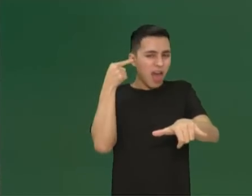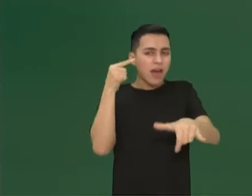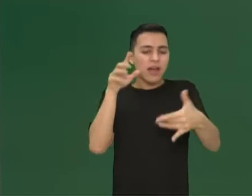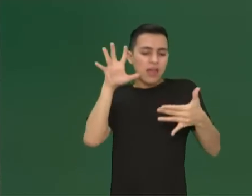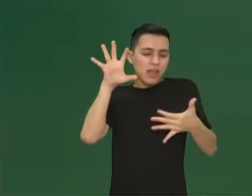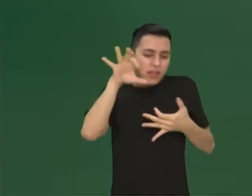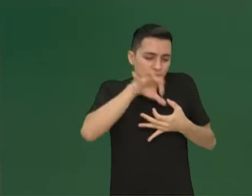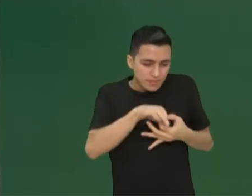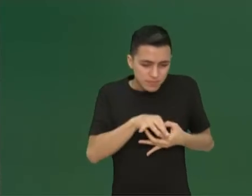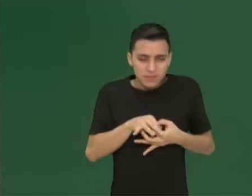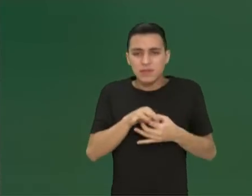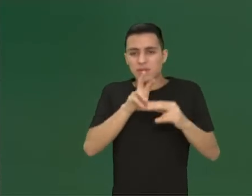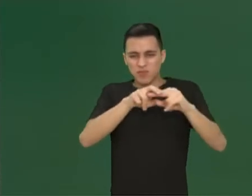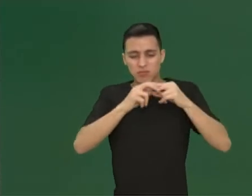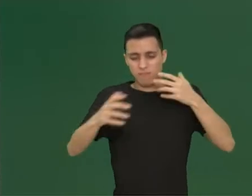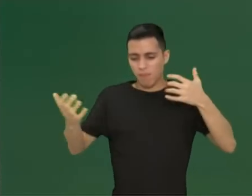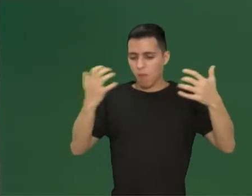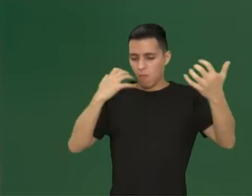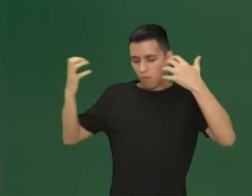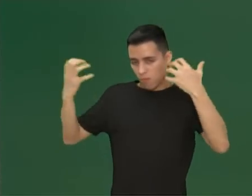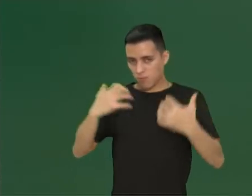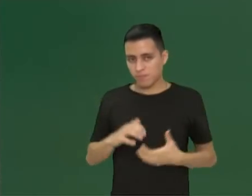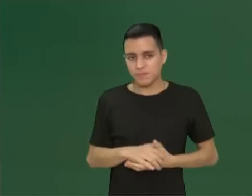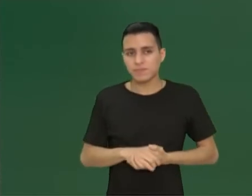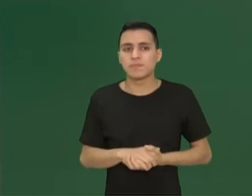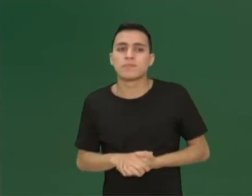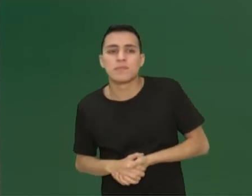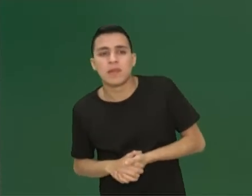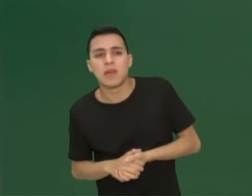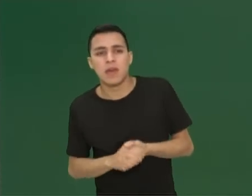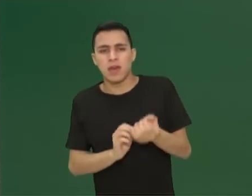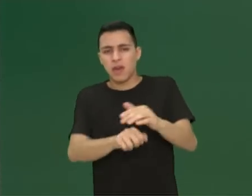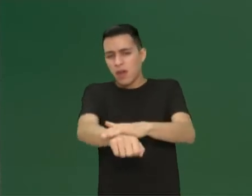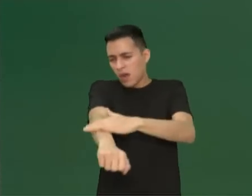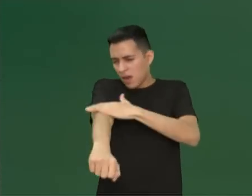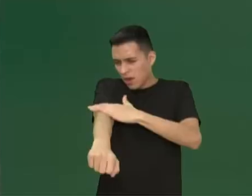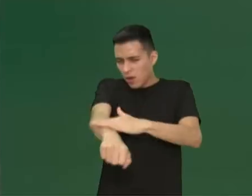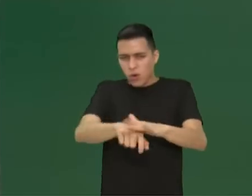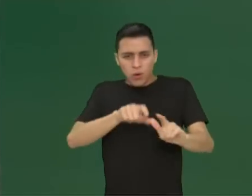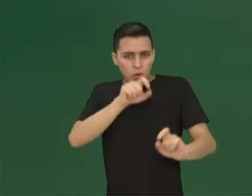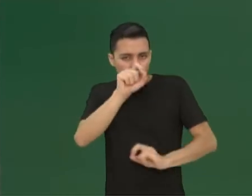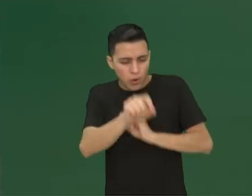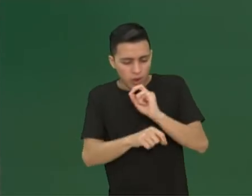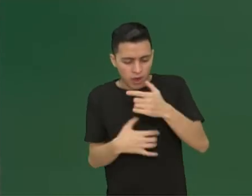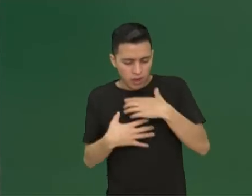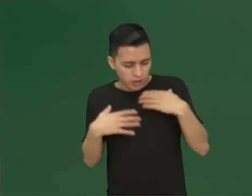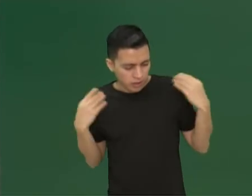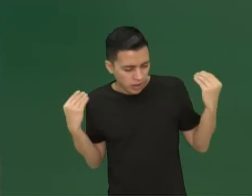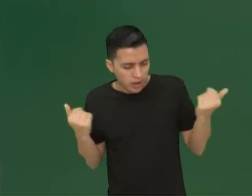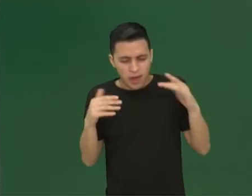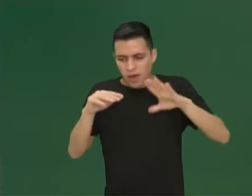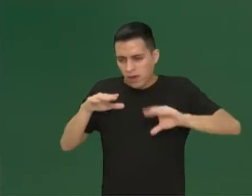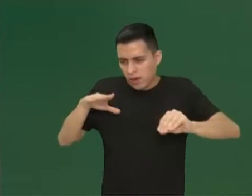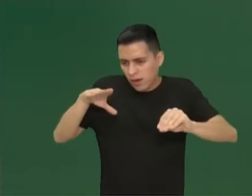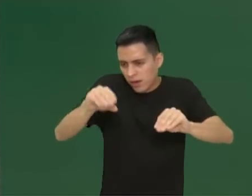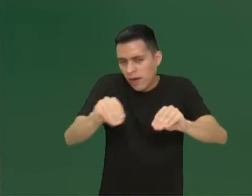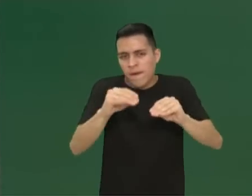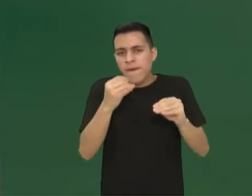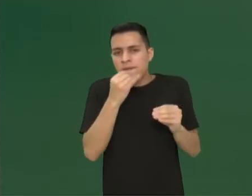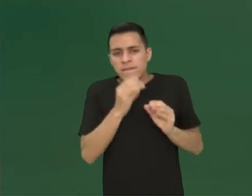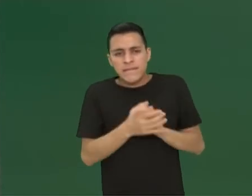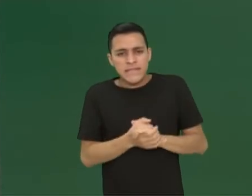esses estímulos do ambiente. O órgão pele, aonde eu tenho a sensação, o tato. Então,